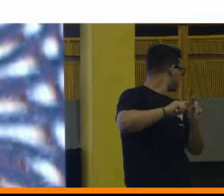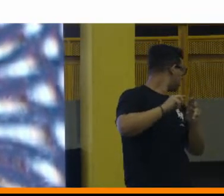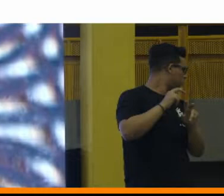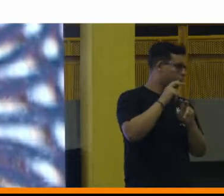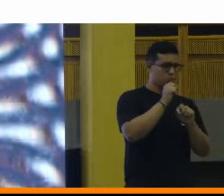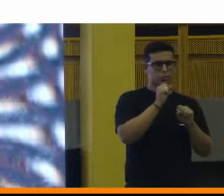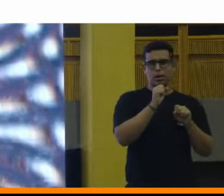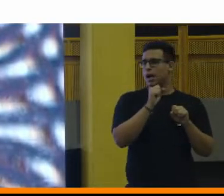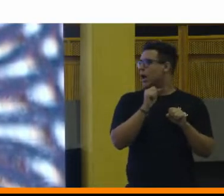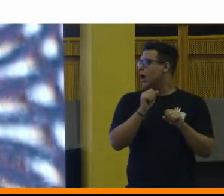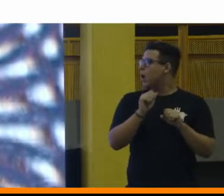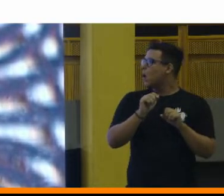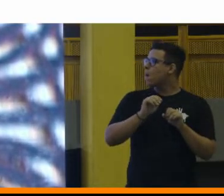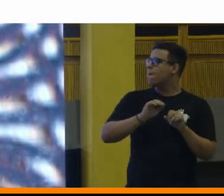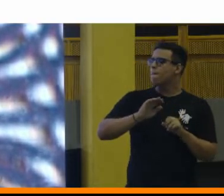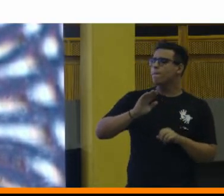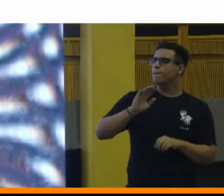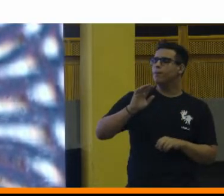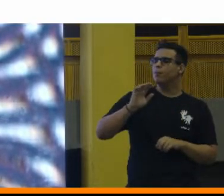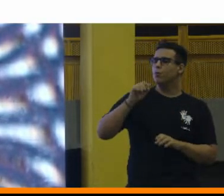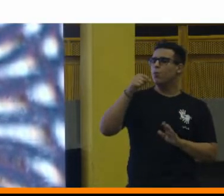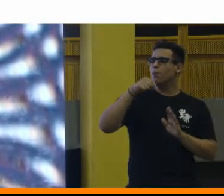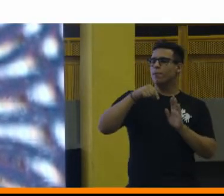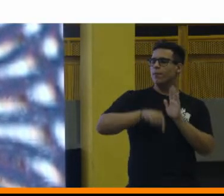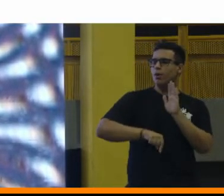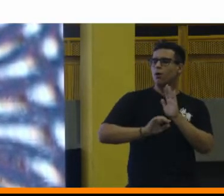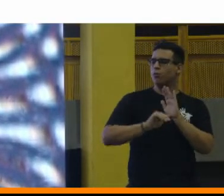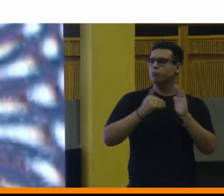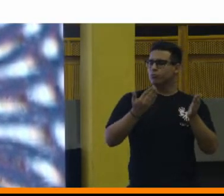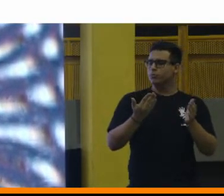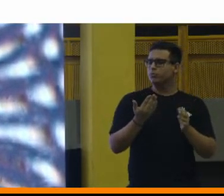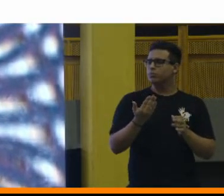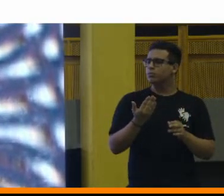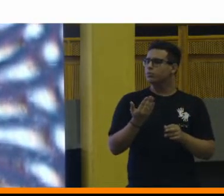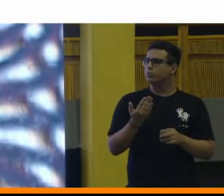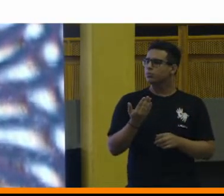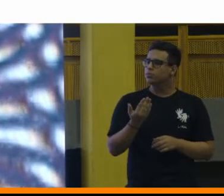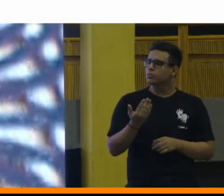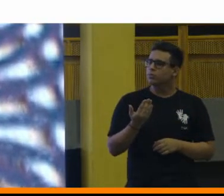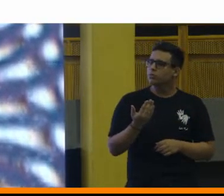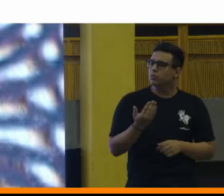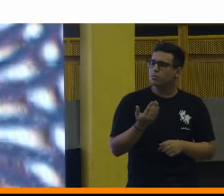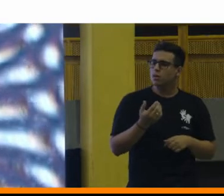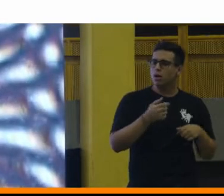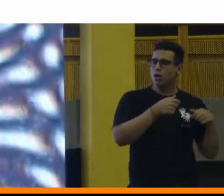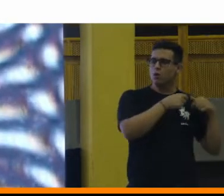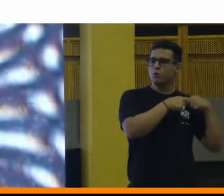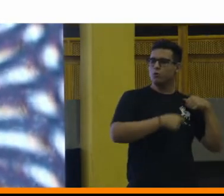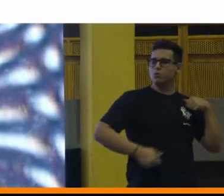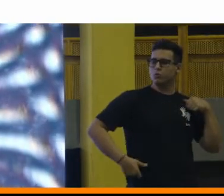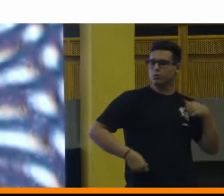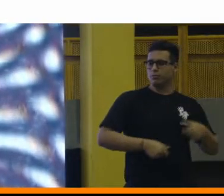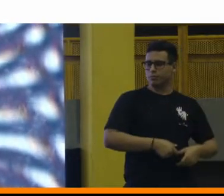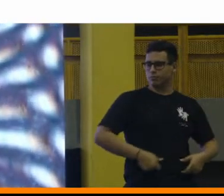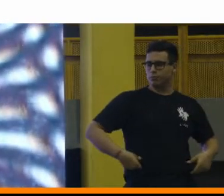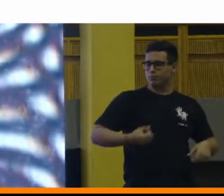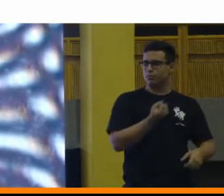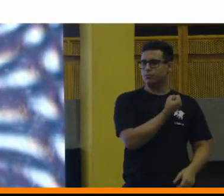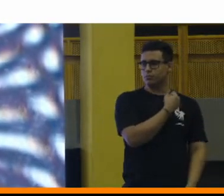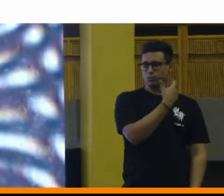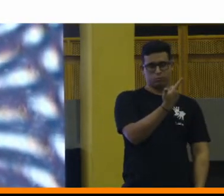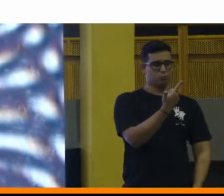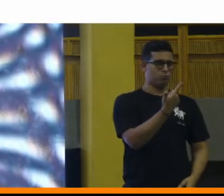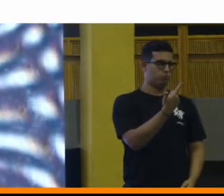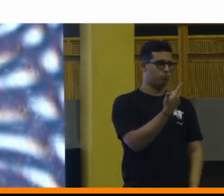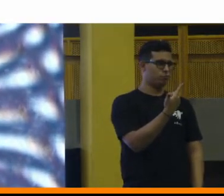esses pontinhos. Isso qual é dos números? Cinto 2, não é? Essa é a resposta